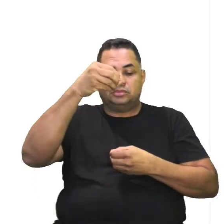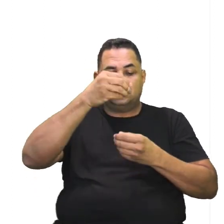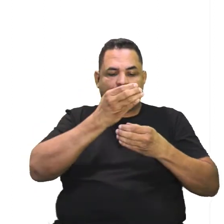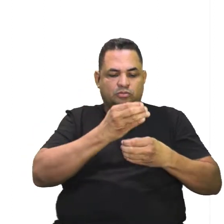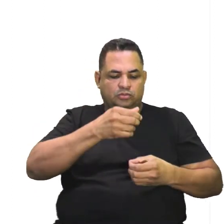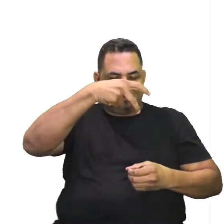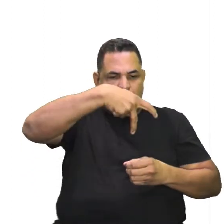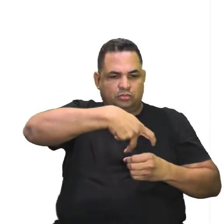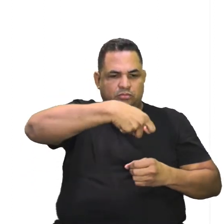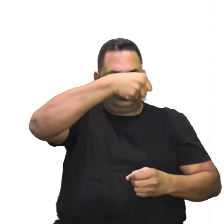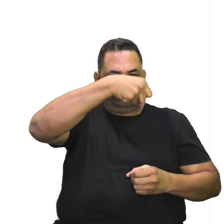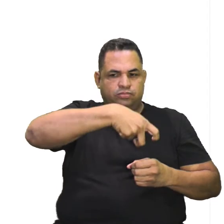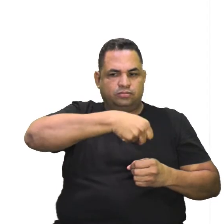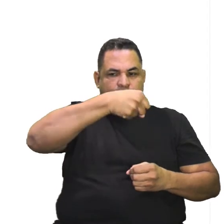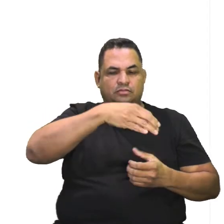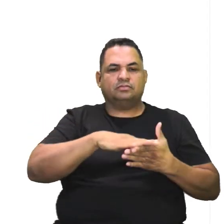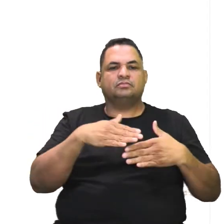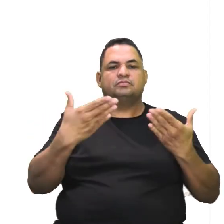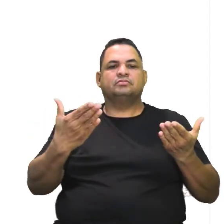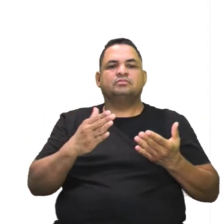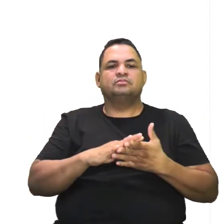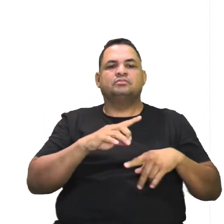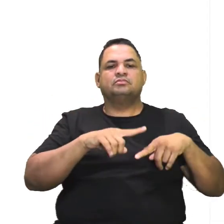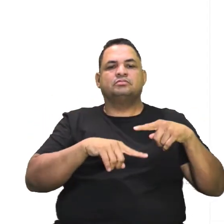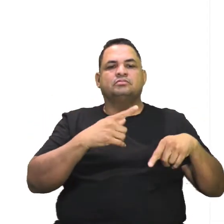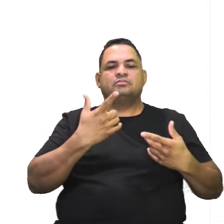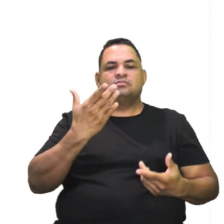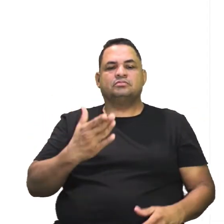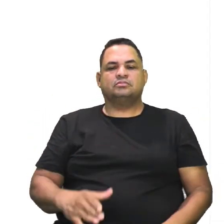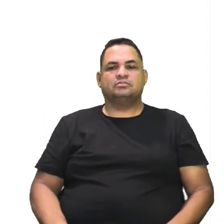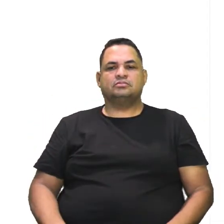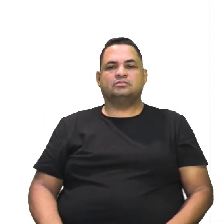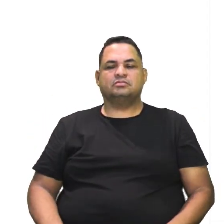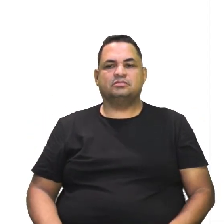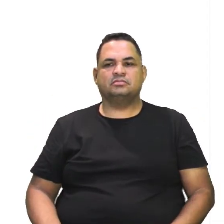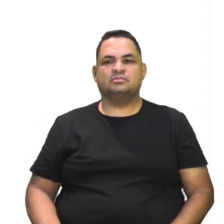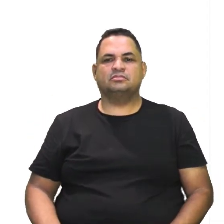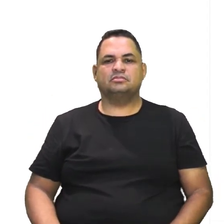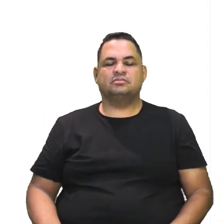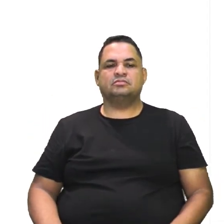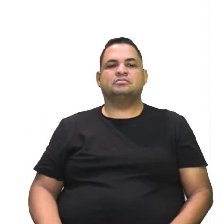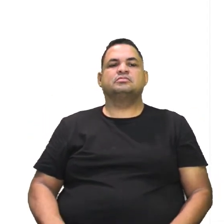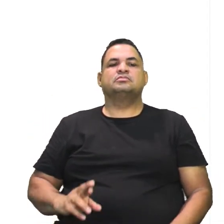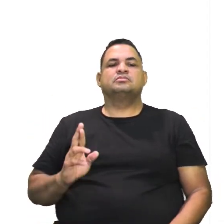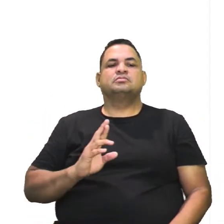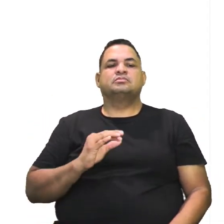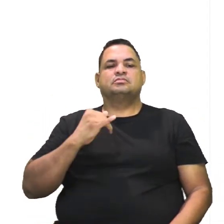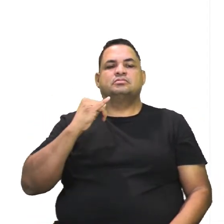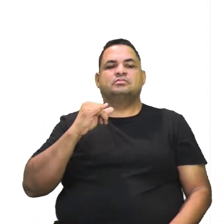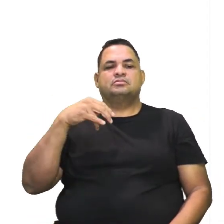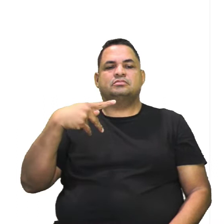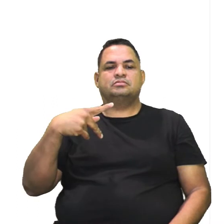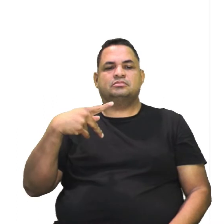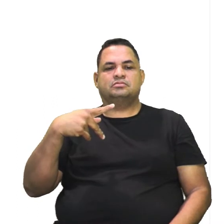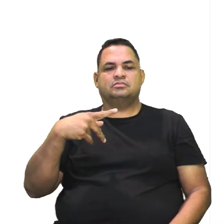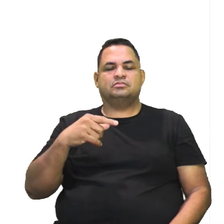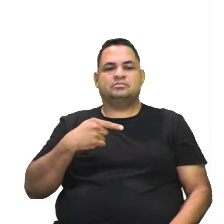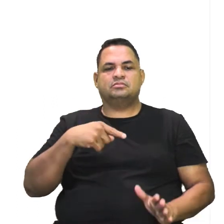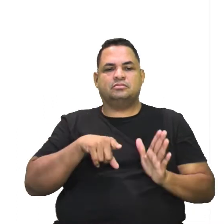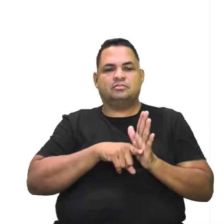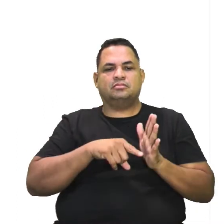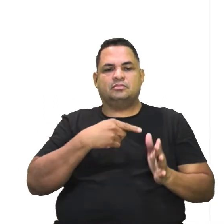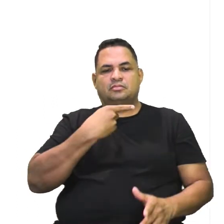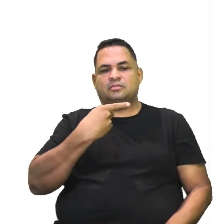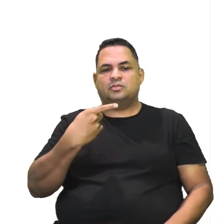no frasco? Ixi, dá para fazer isso com IA, IP? Sei não. Quem é o meu IP, então? Meu IP é